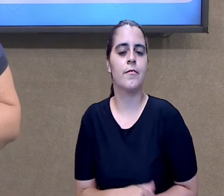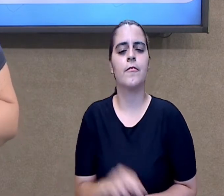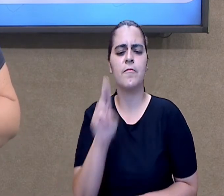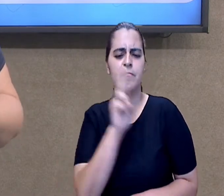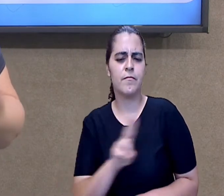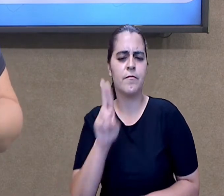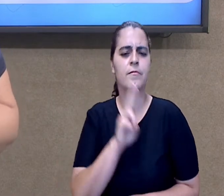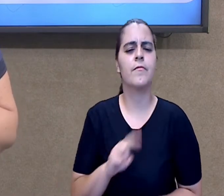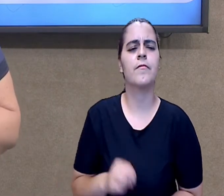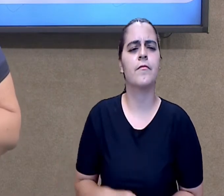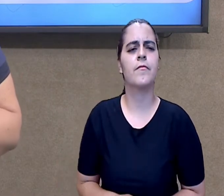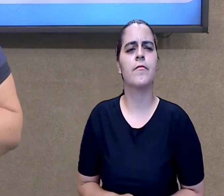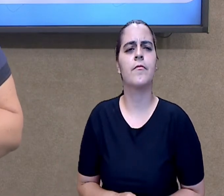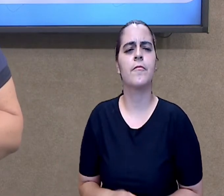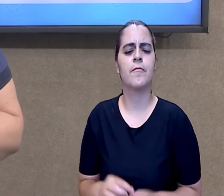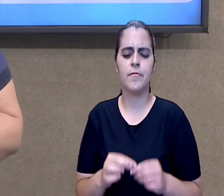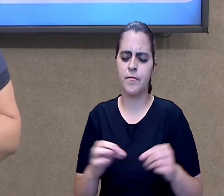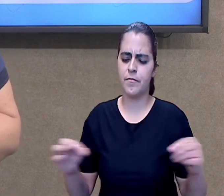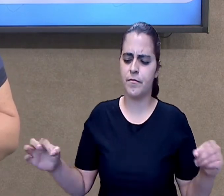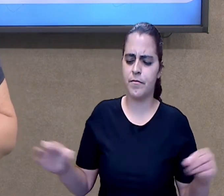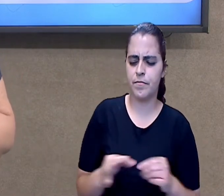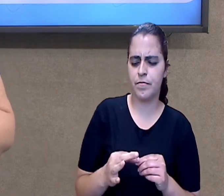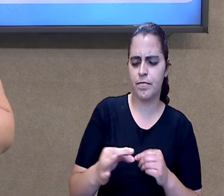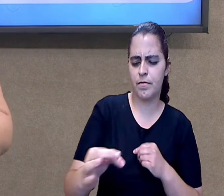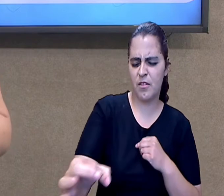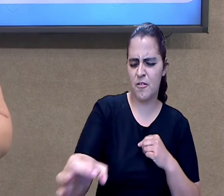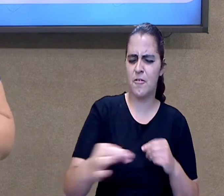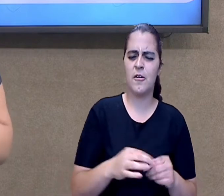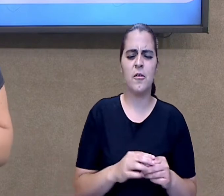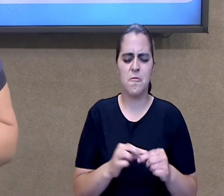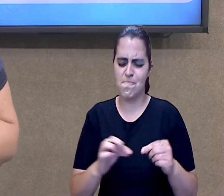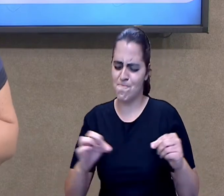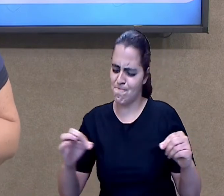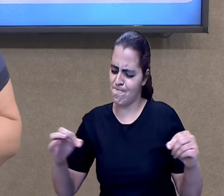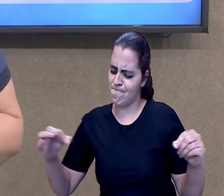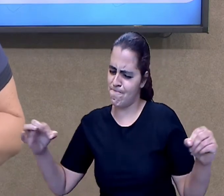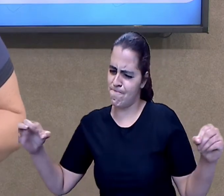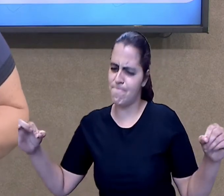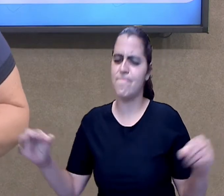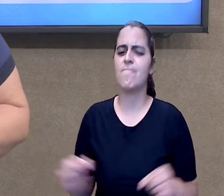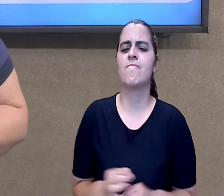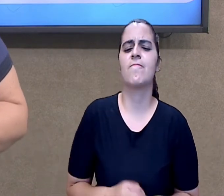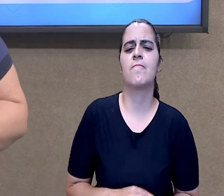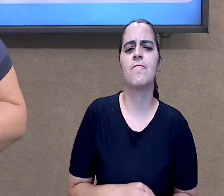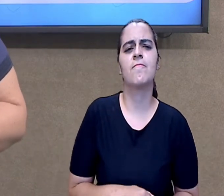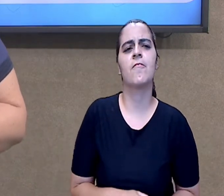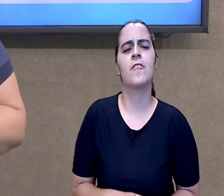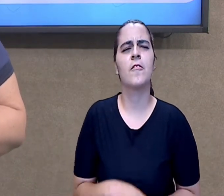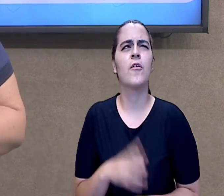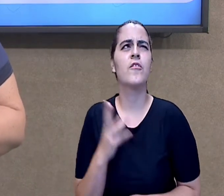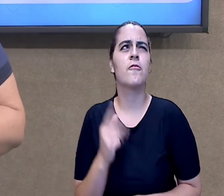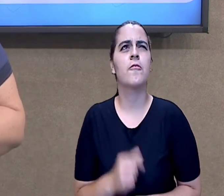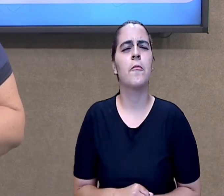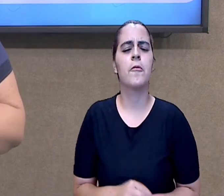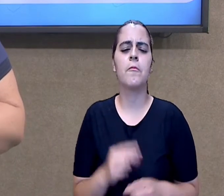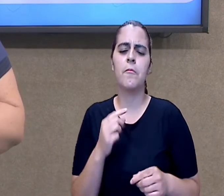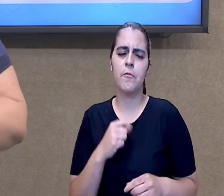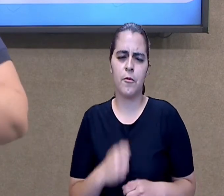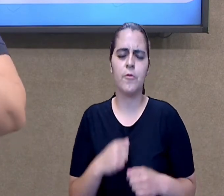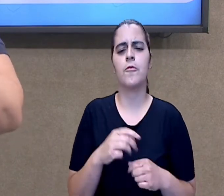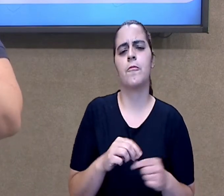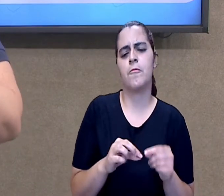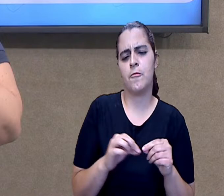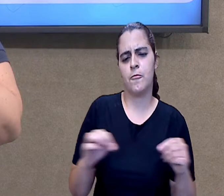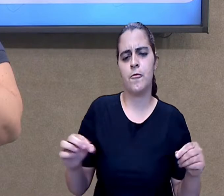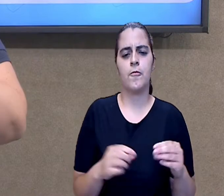utilizado principalmente para medir distâncias enormes, muito grandes. Ou seja, eu posso medir a